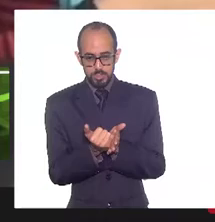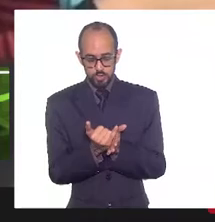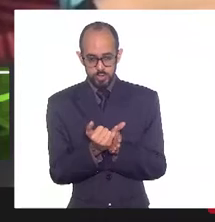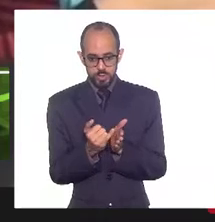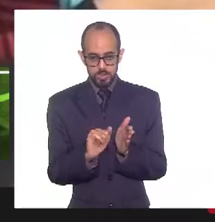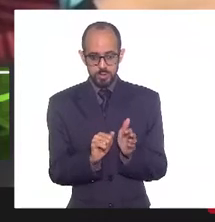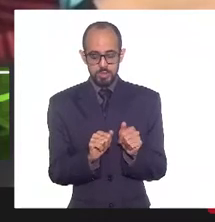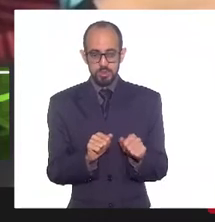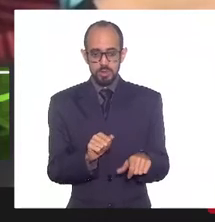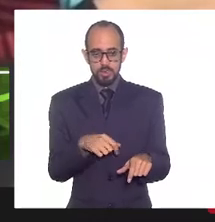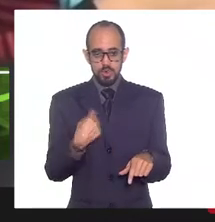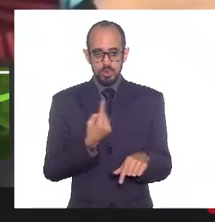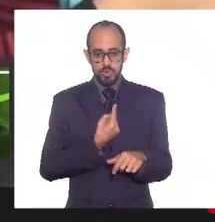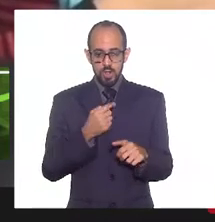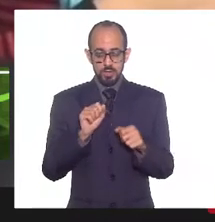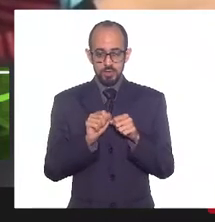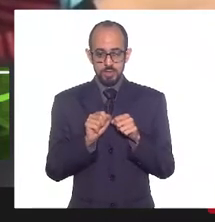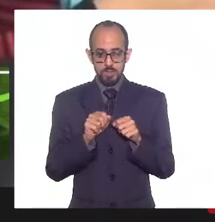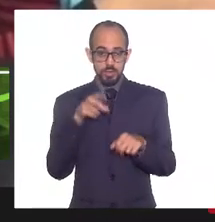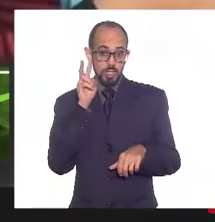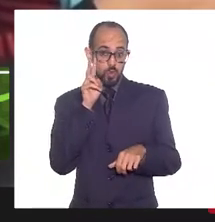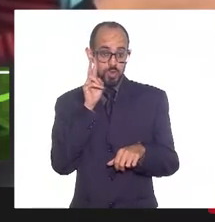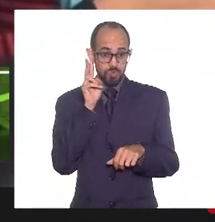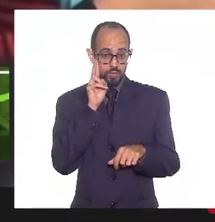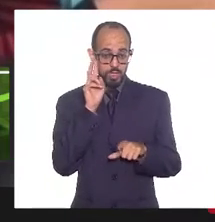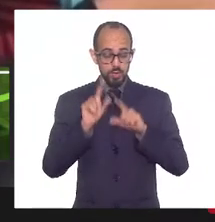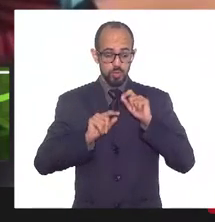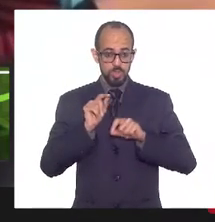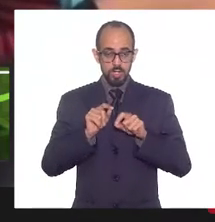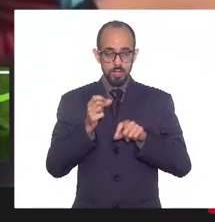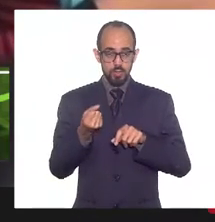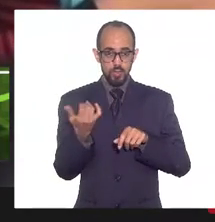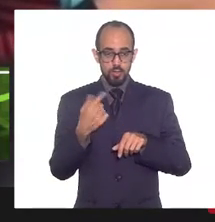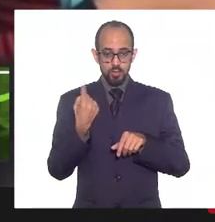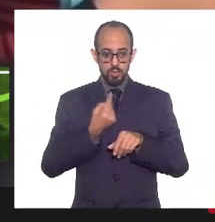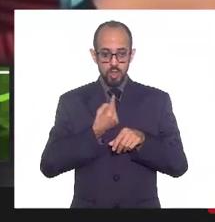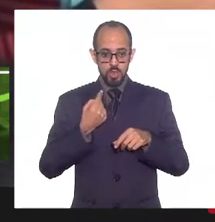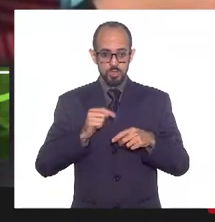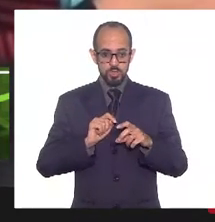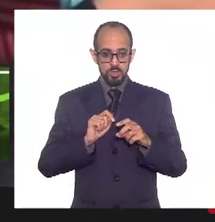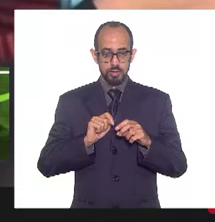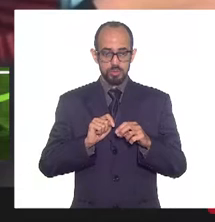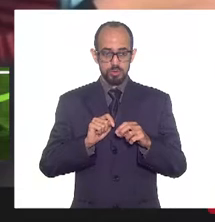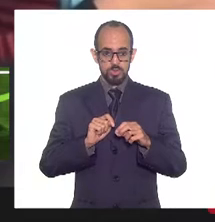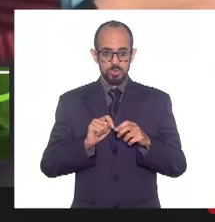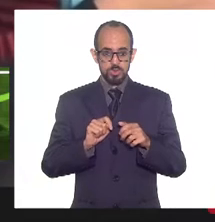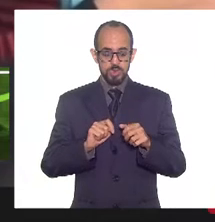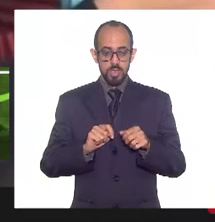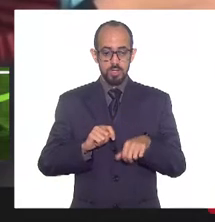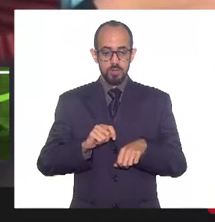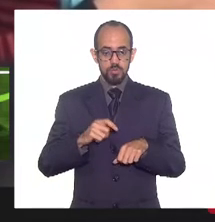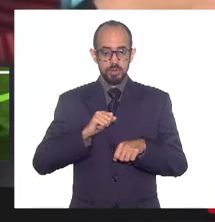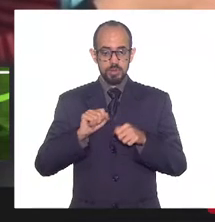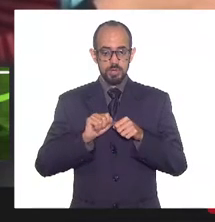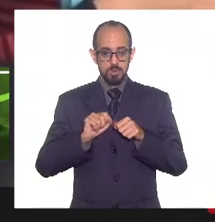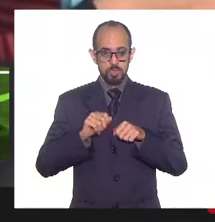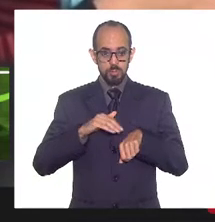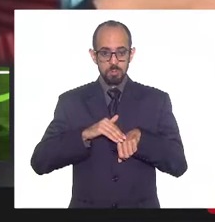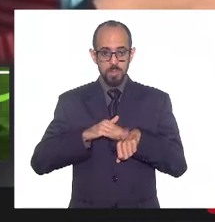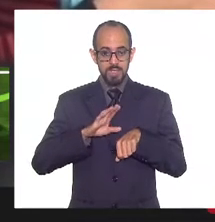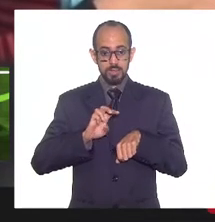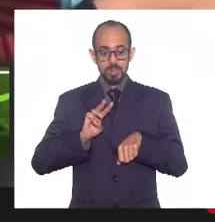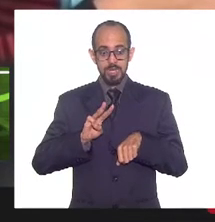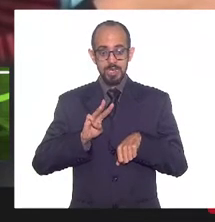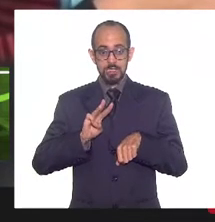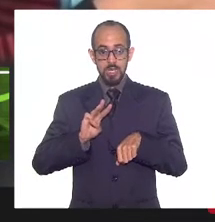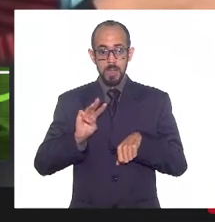na segunda feira quando nós vamos levar para o mercado mais de 3 milhões de reais